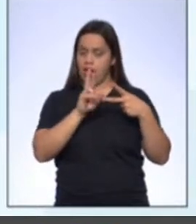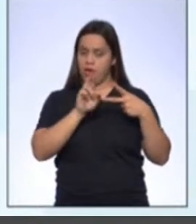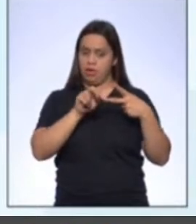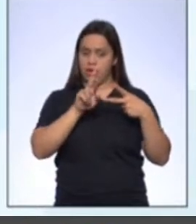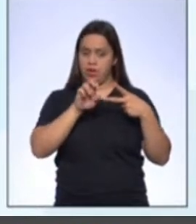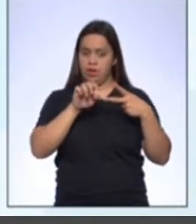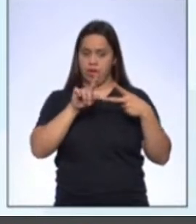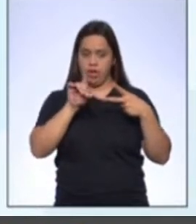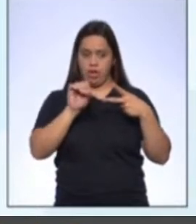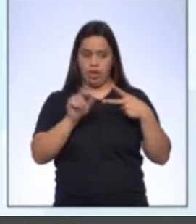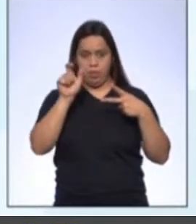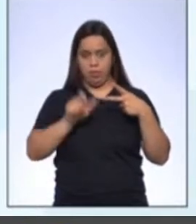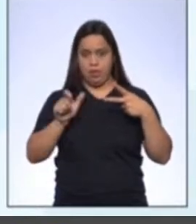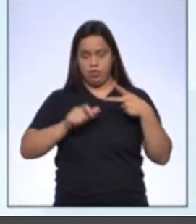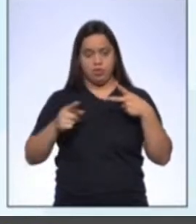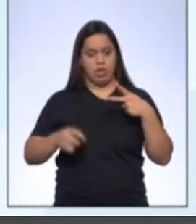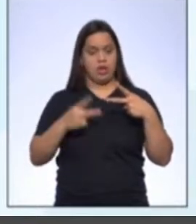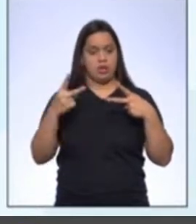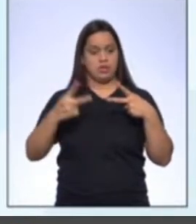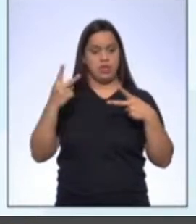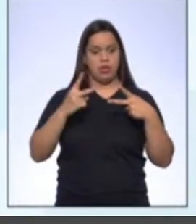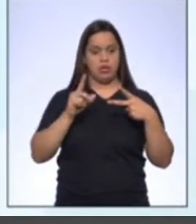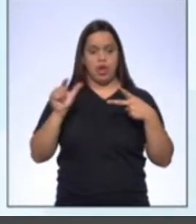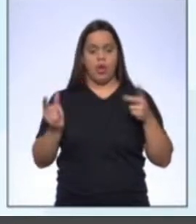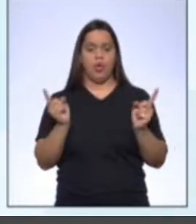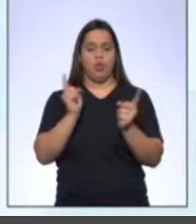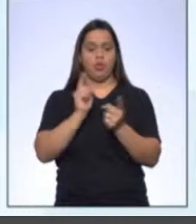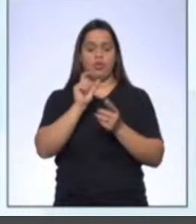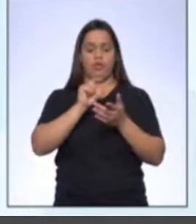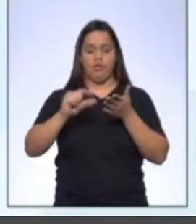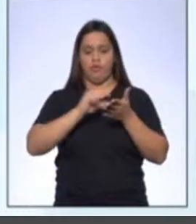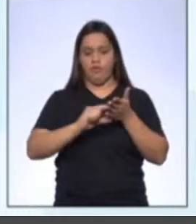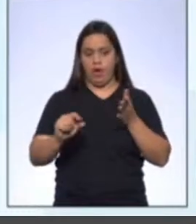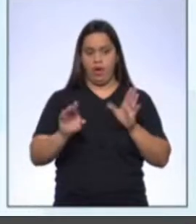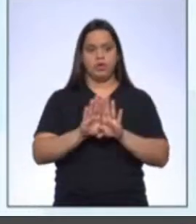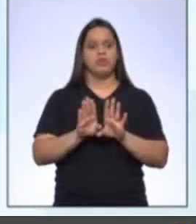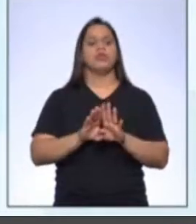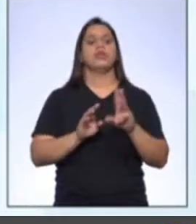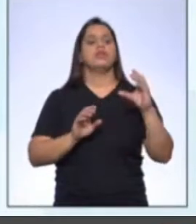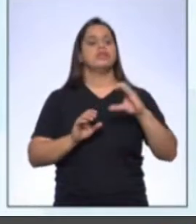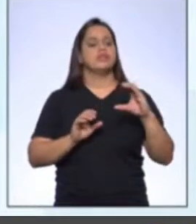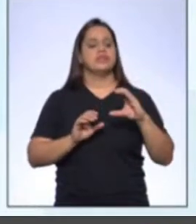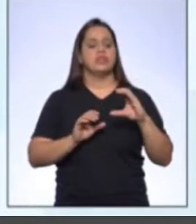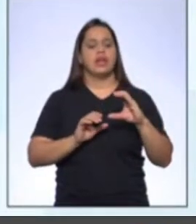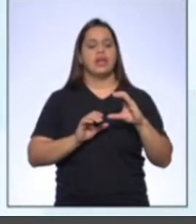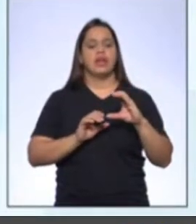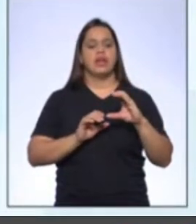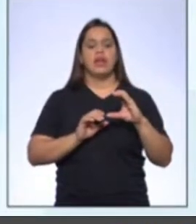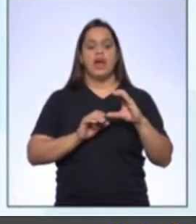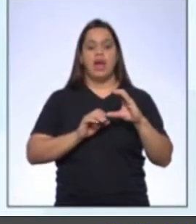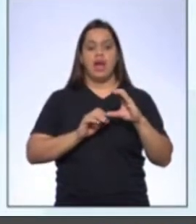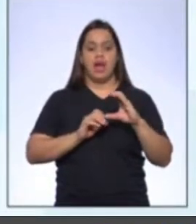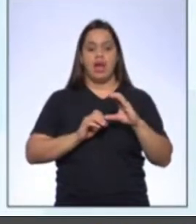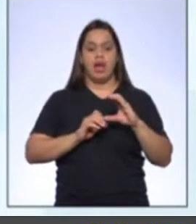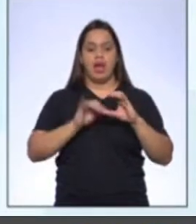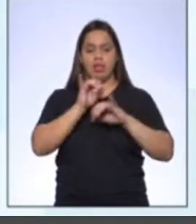versos. Alternativa C. A transmissão de informações, relato de fatos e a